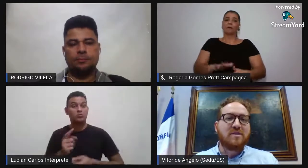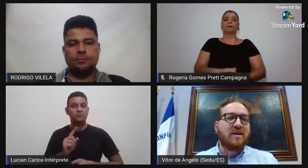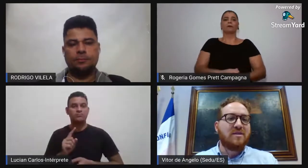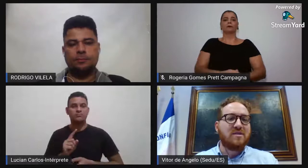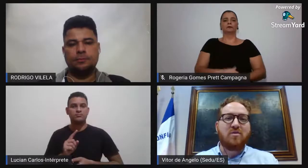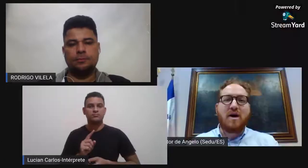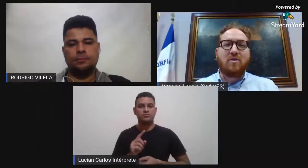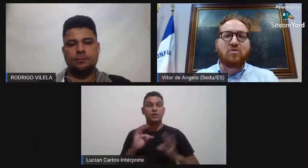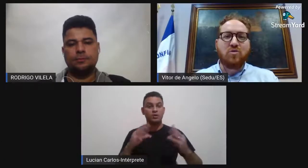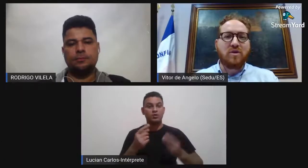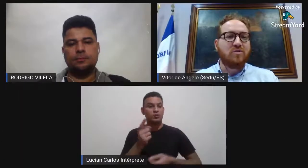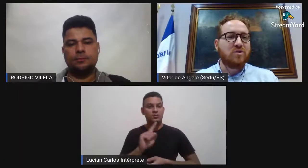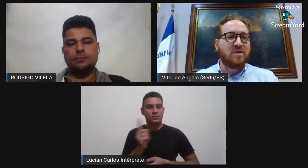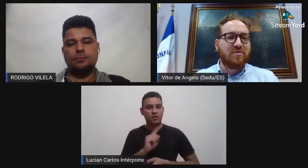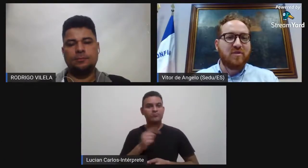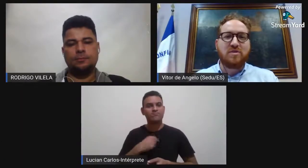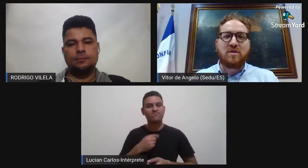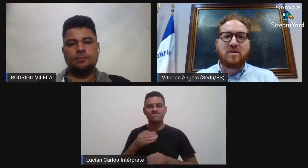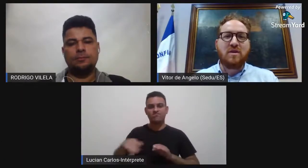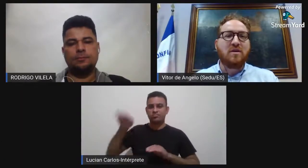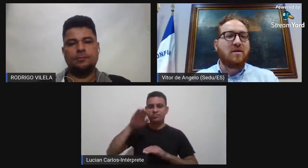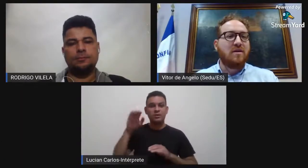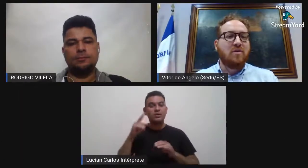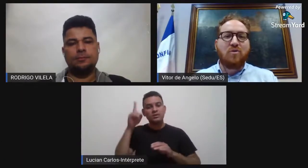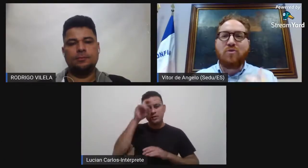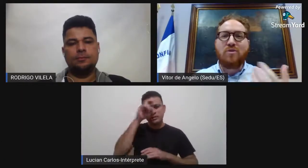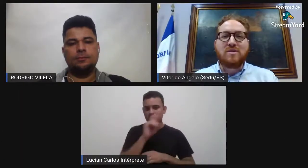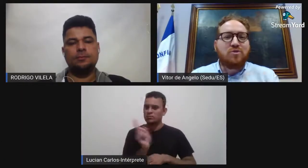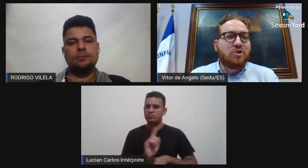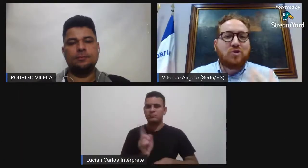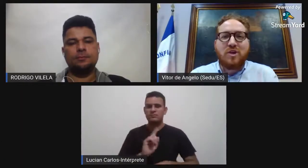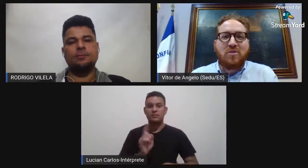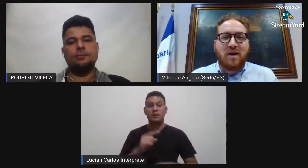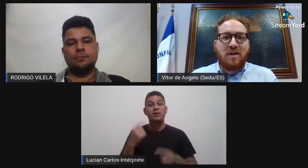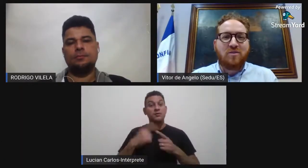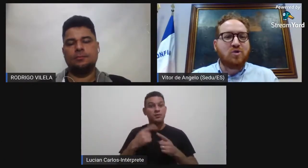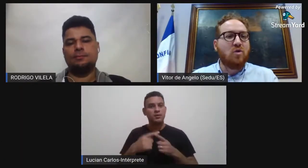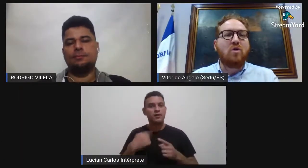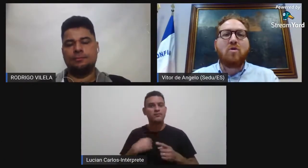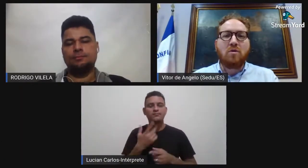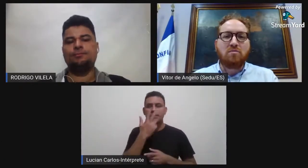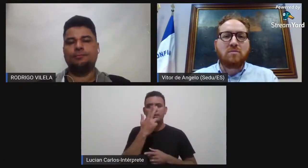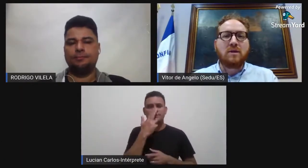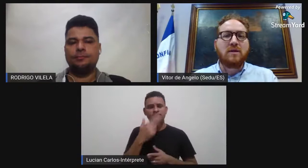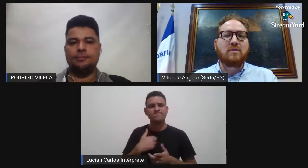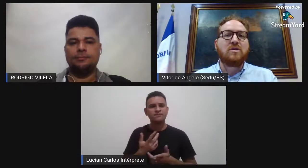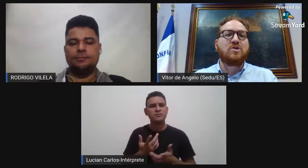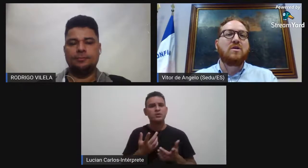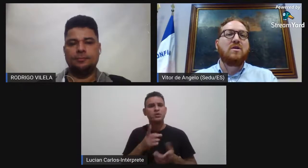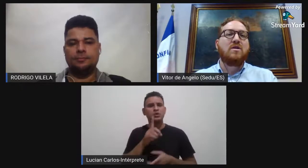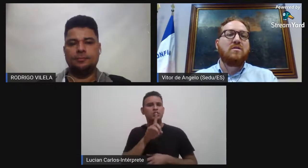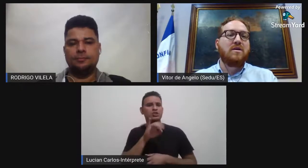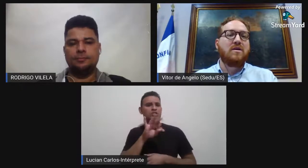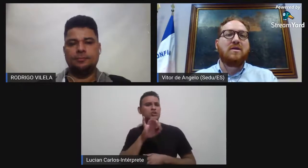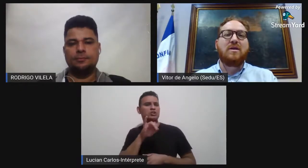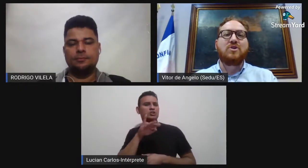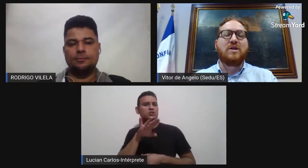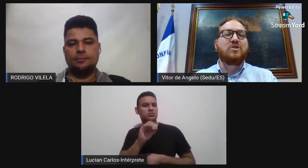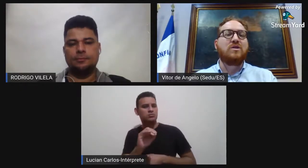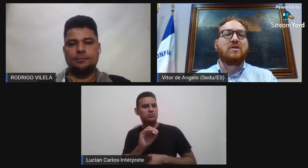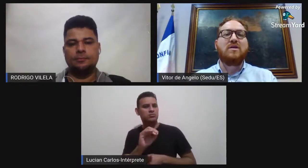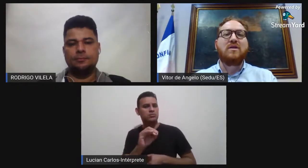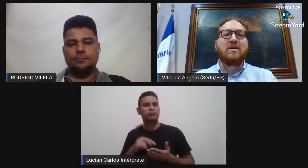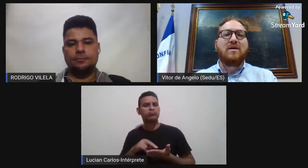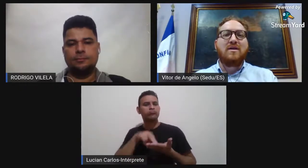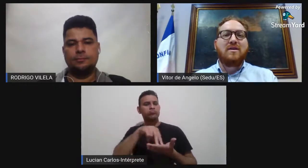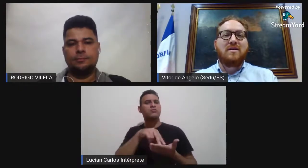pessoas da nossa rede estão à altura dos desafios que o destino, né, nos colocou, né? Ou seja,